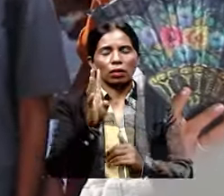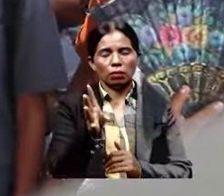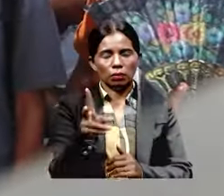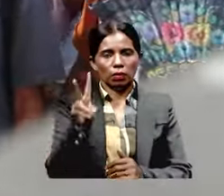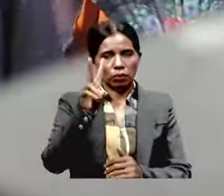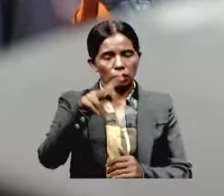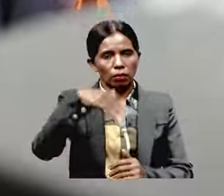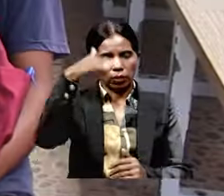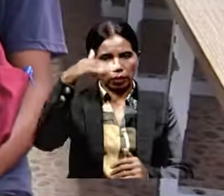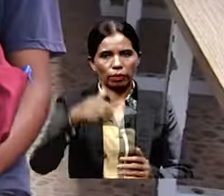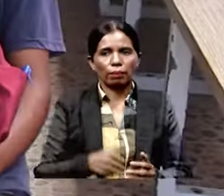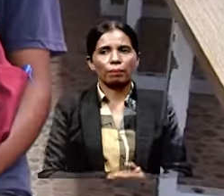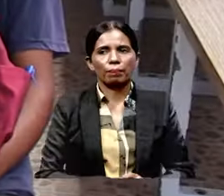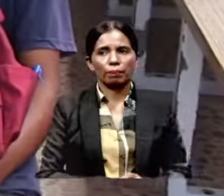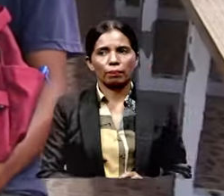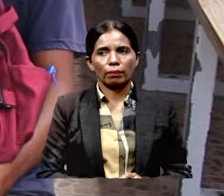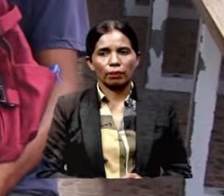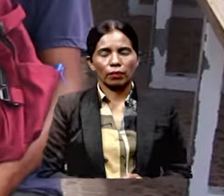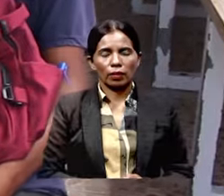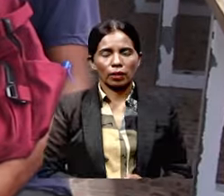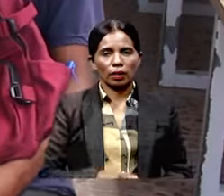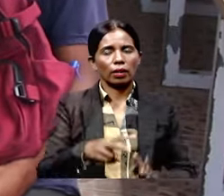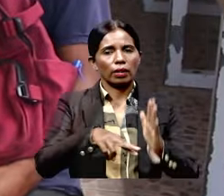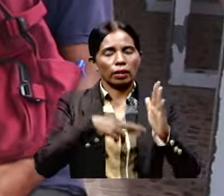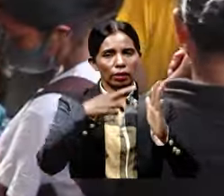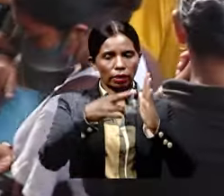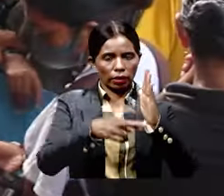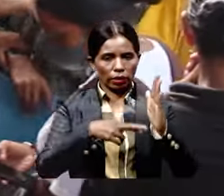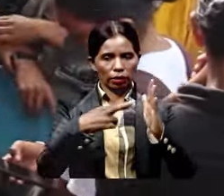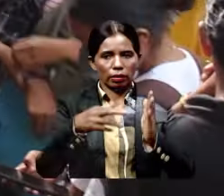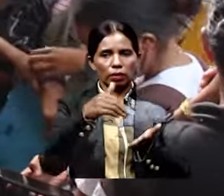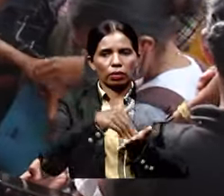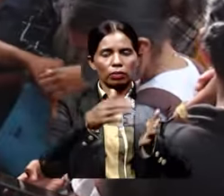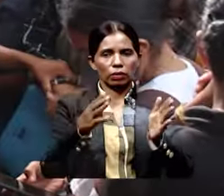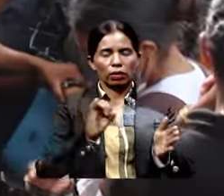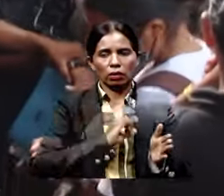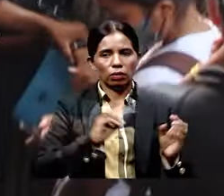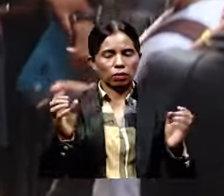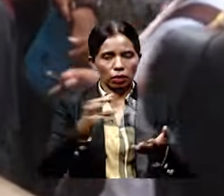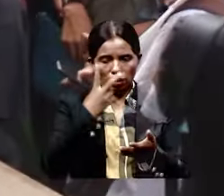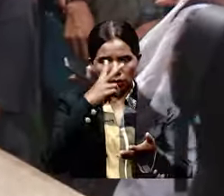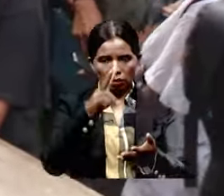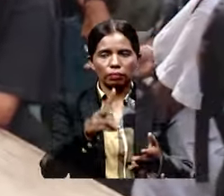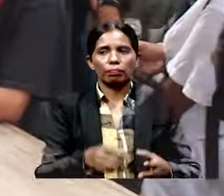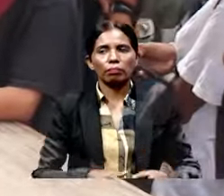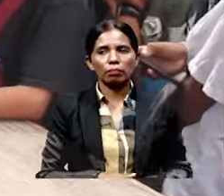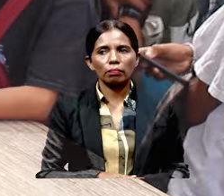ruo paleten. Kriteru ne lubu ki dan ebe se hau tim alias kriteru hau latau hene atu hare ne.